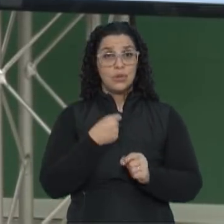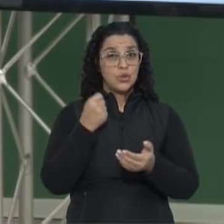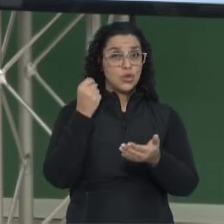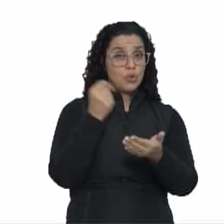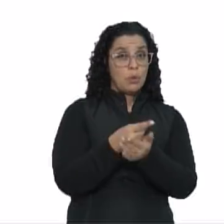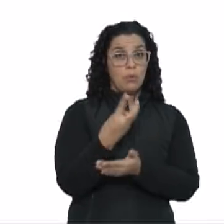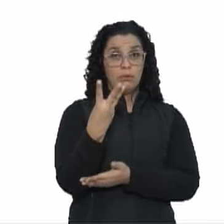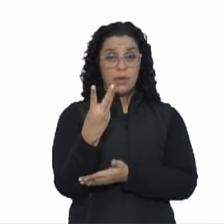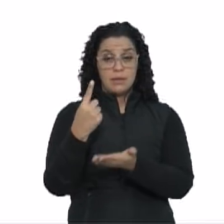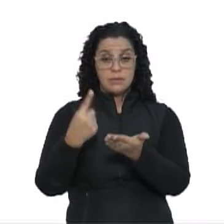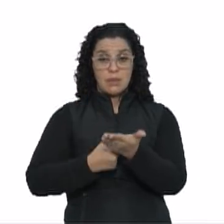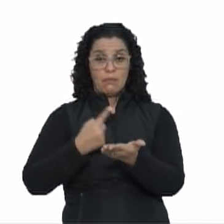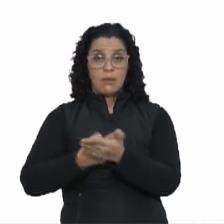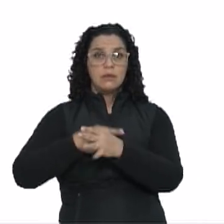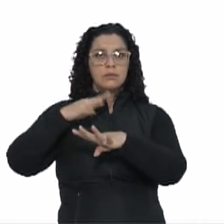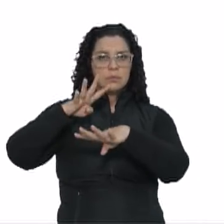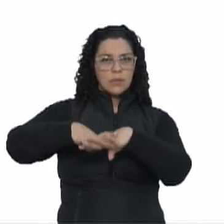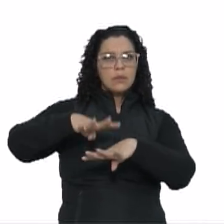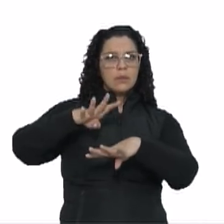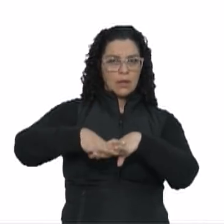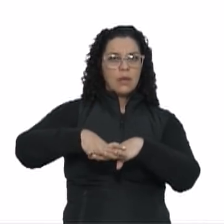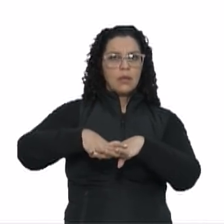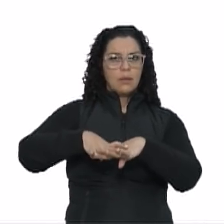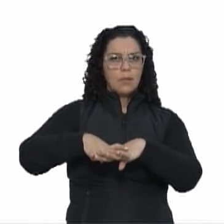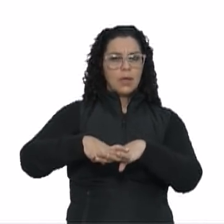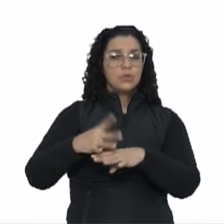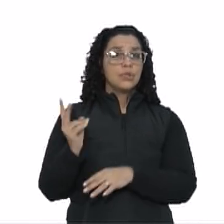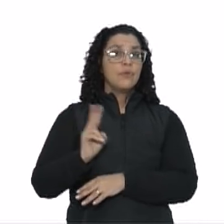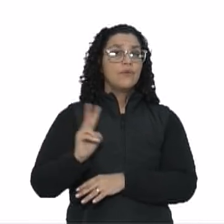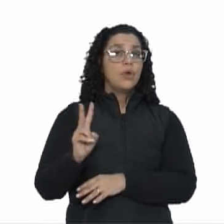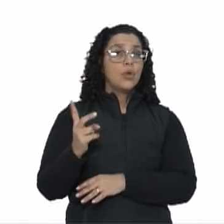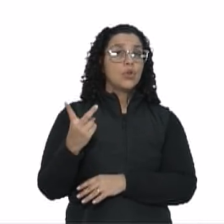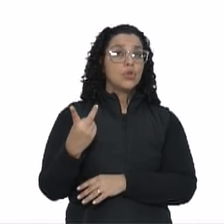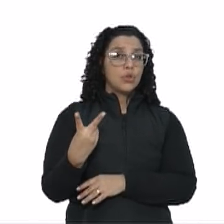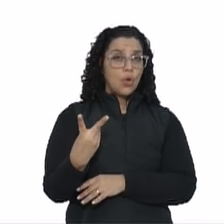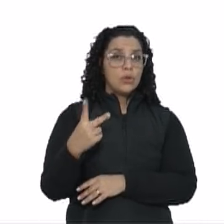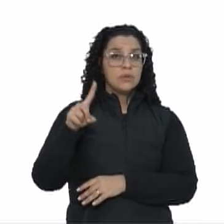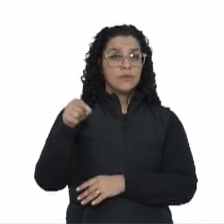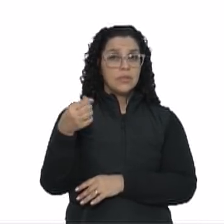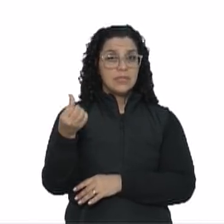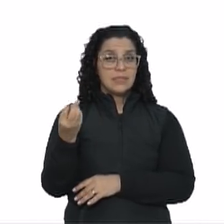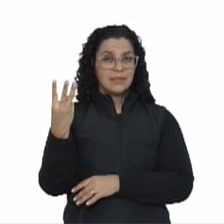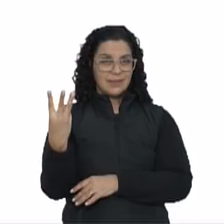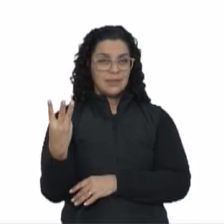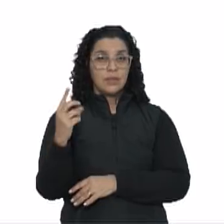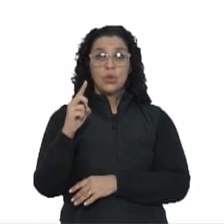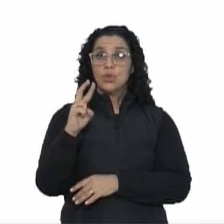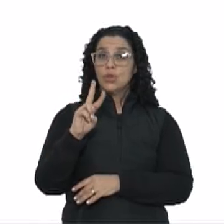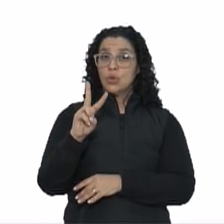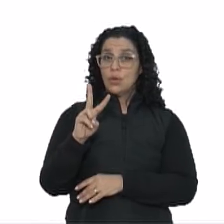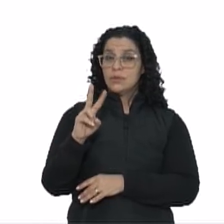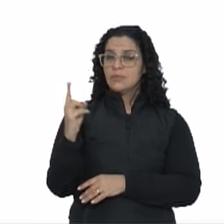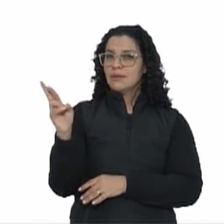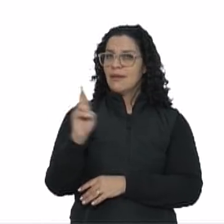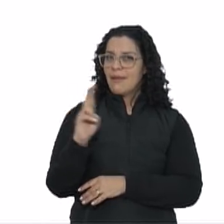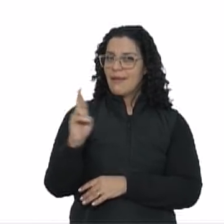3 cadernos de matemática que custa R$ 2,63, ou seja, R$